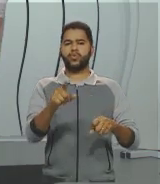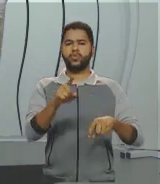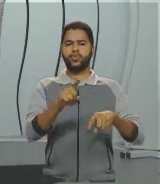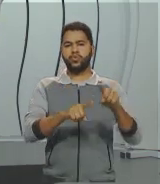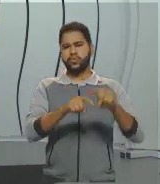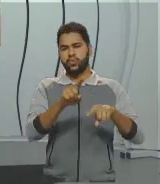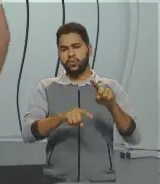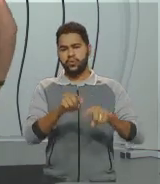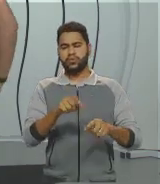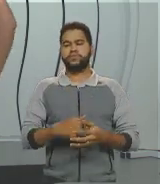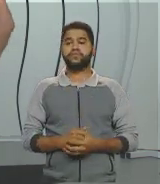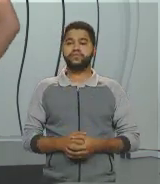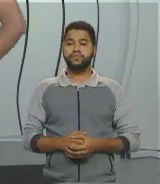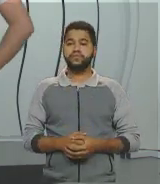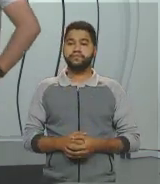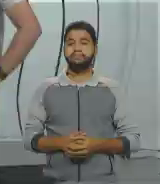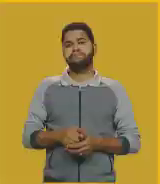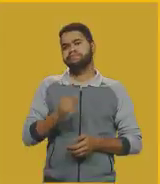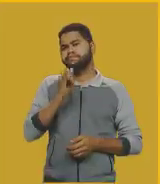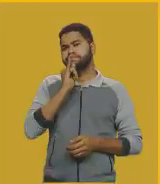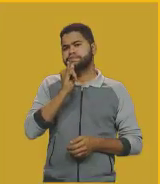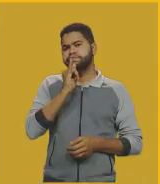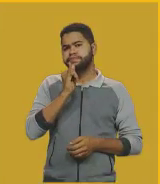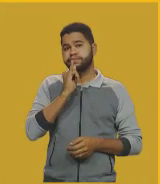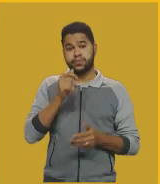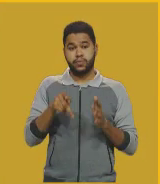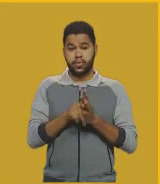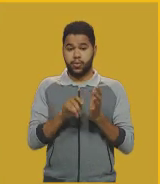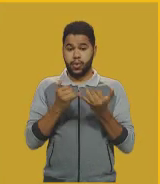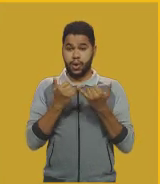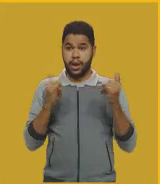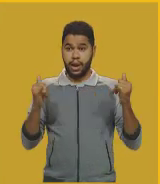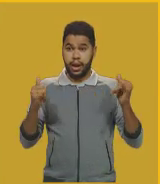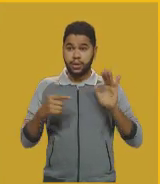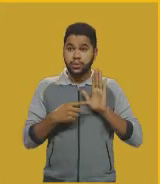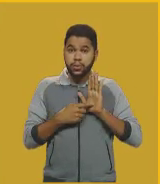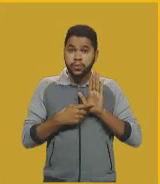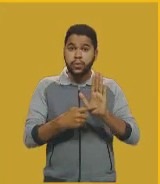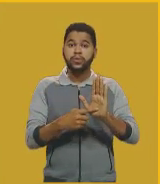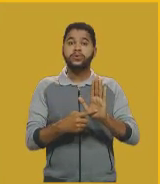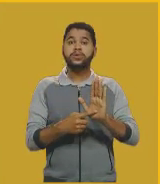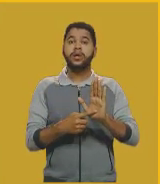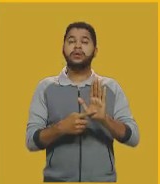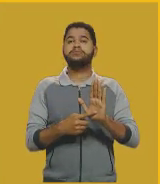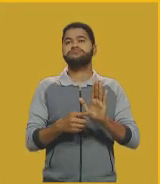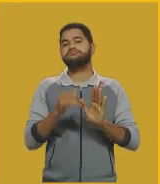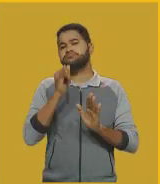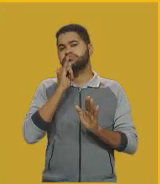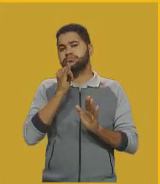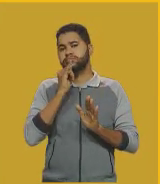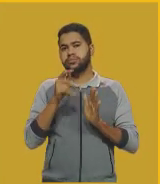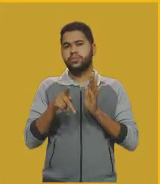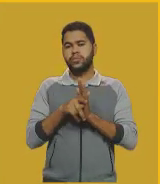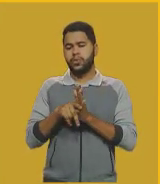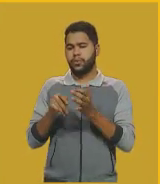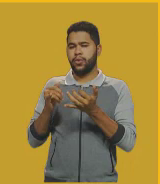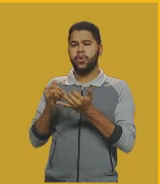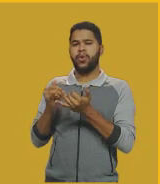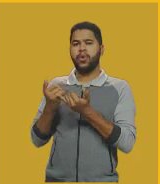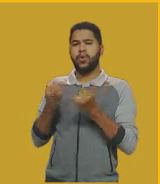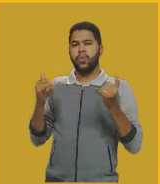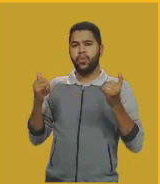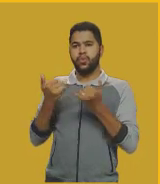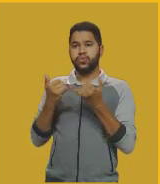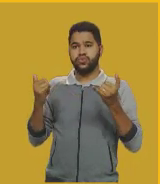Continuando. Suponha que o circuito elétrico mostrado a seguir seja alimentado por uma fonte de tensão U e